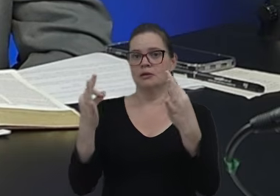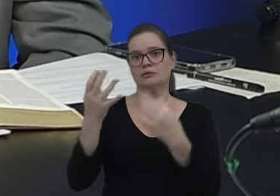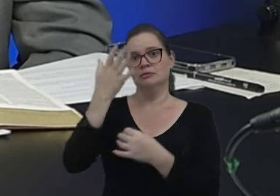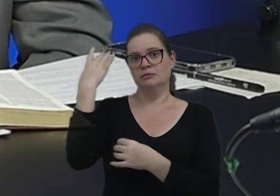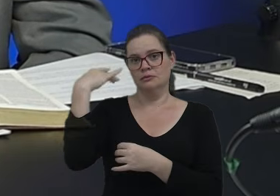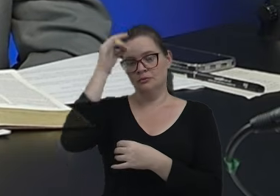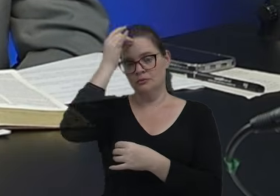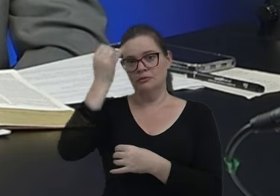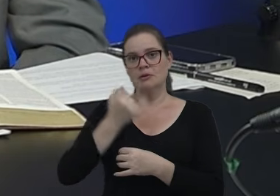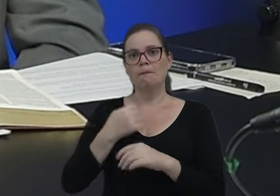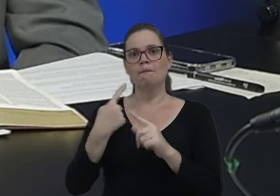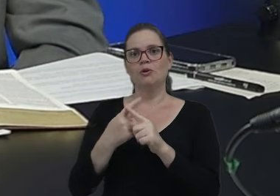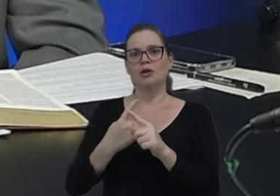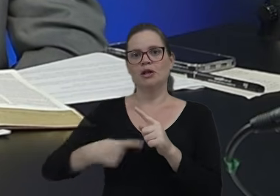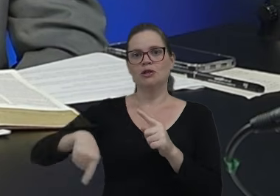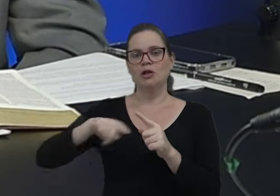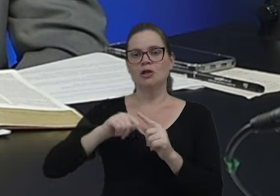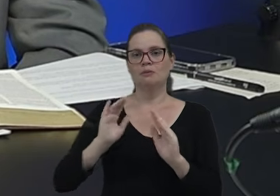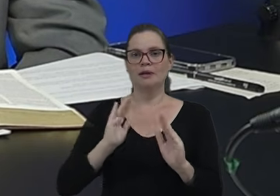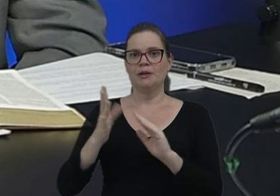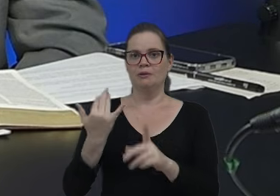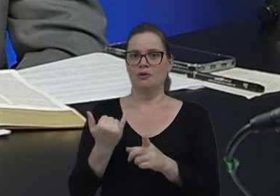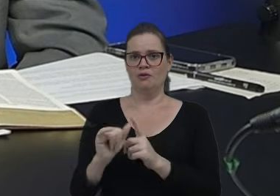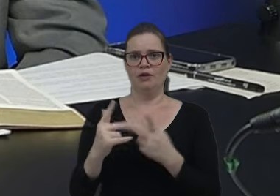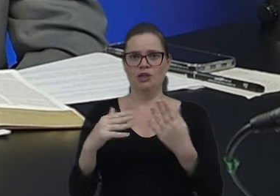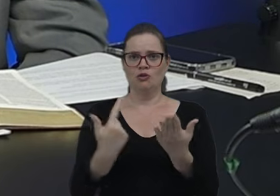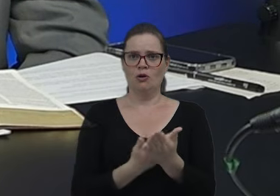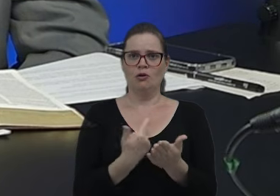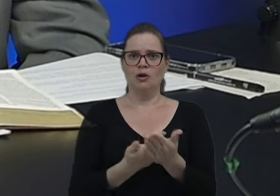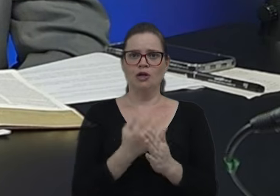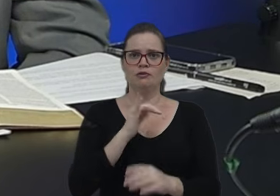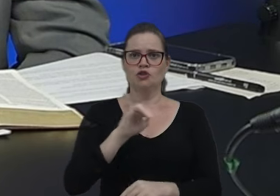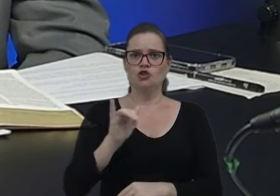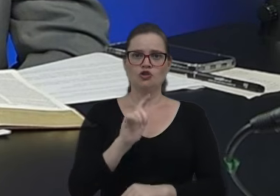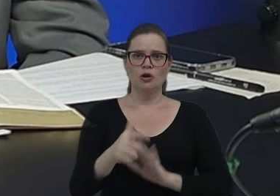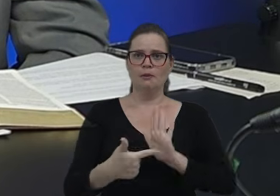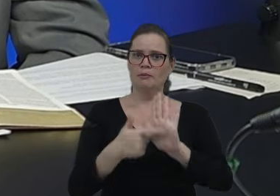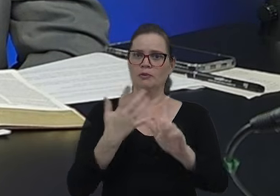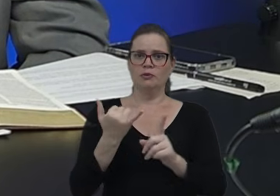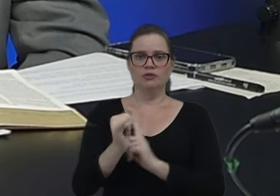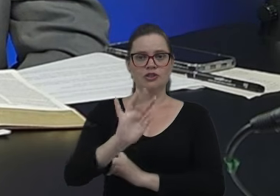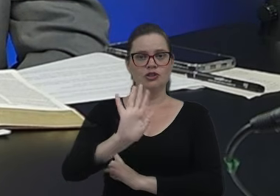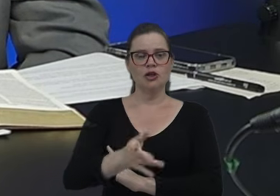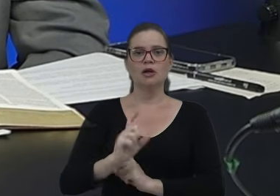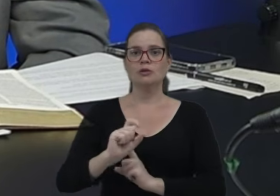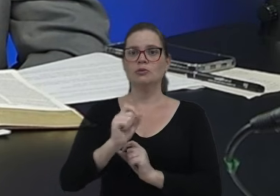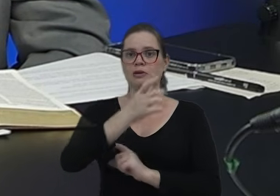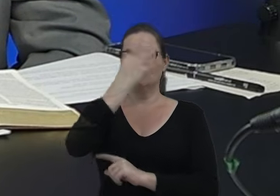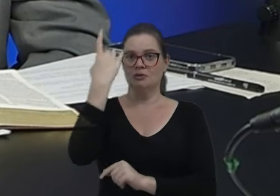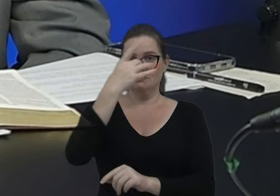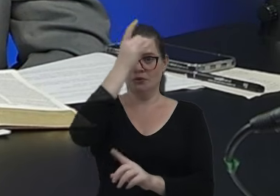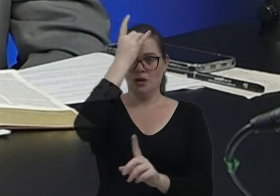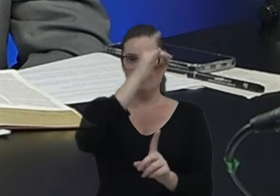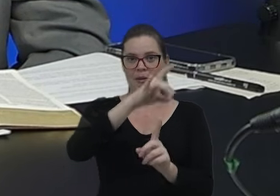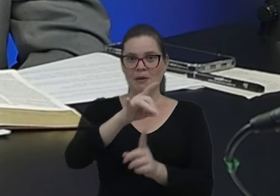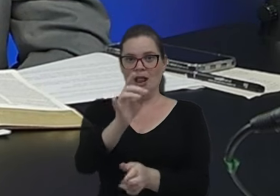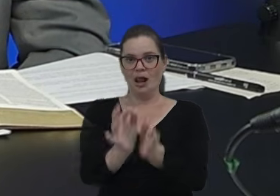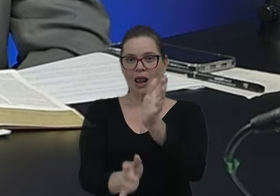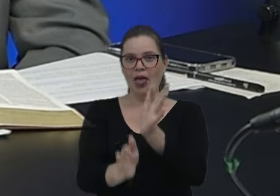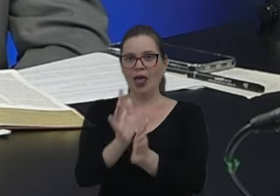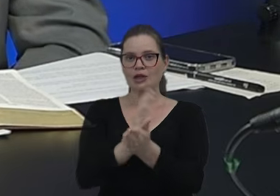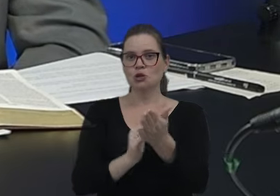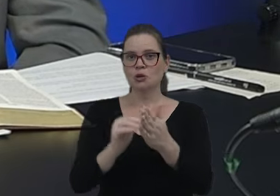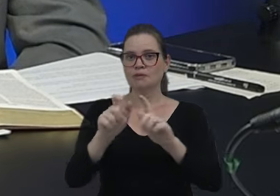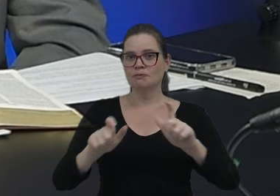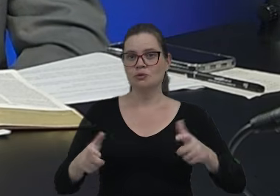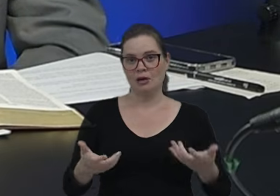período profético lá de Joel, que o Espírito Santo está sendo derramado sobre toda a carne. Então, quando o Senhor, né, o